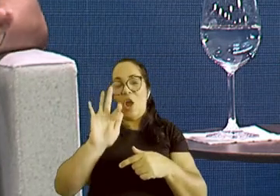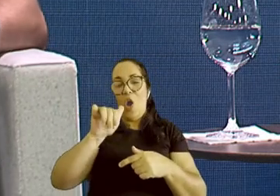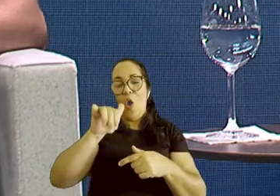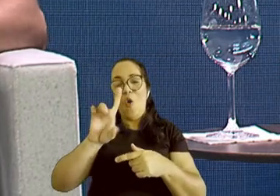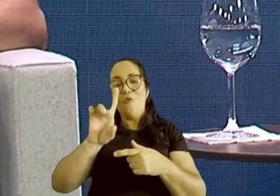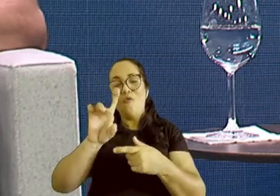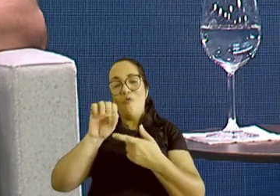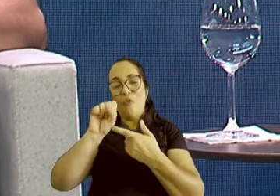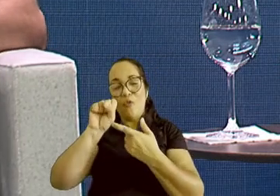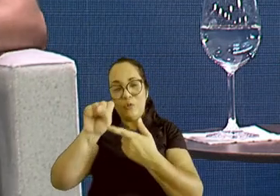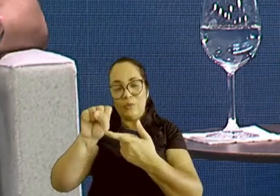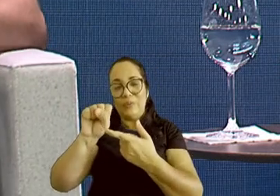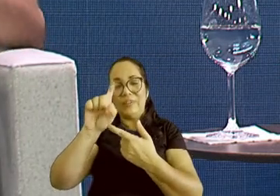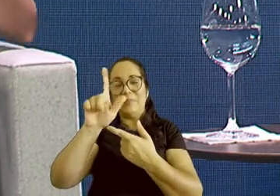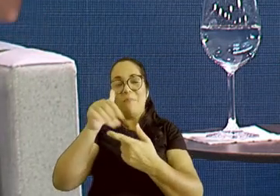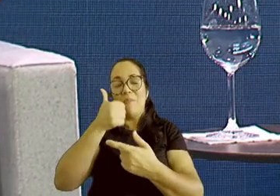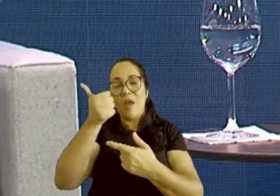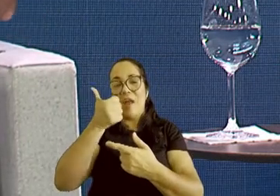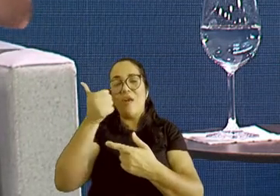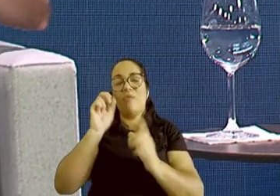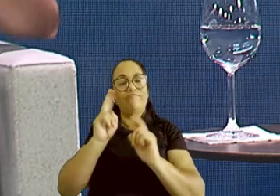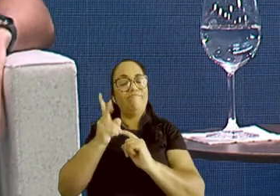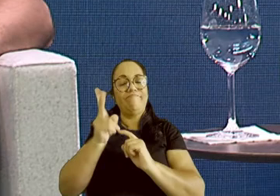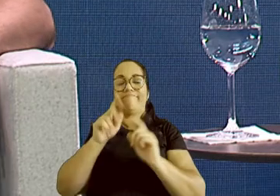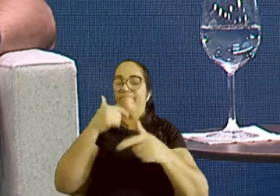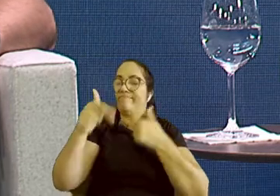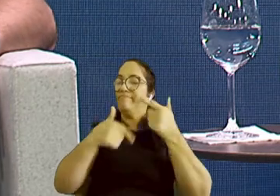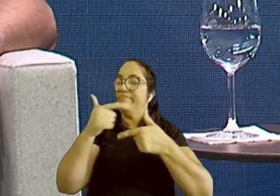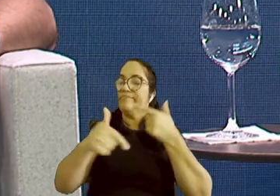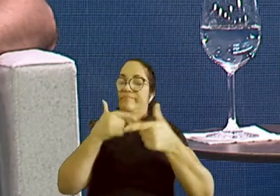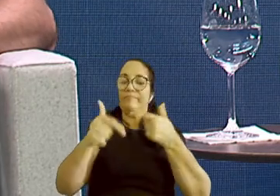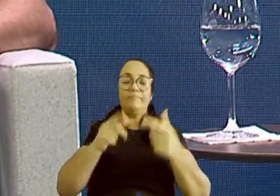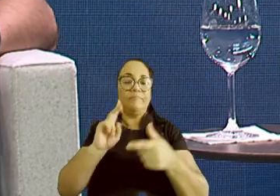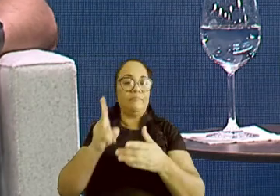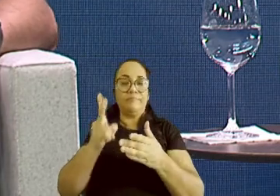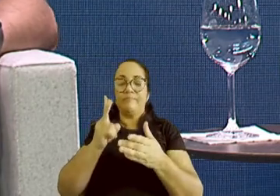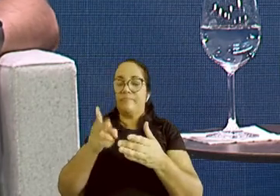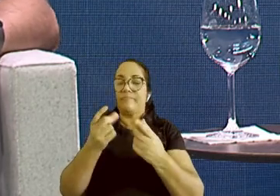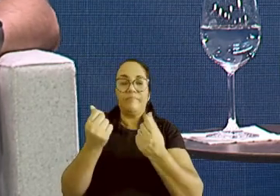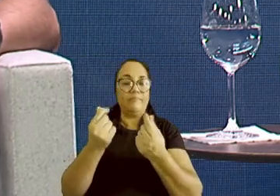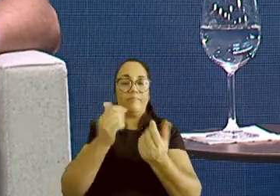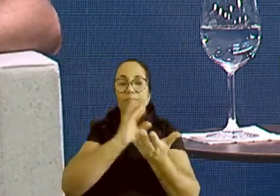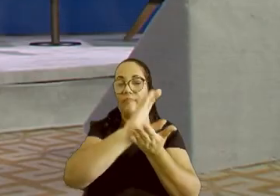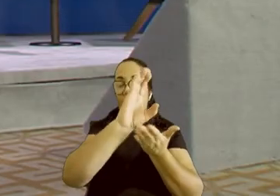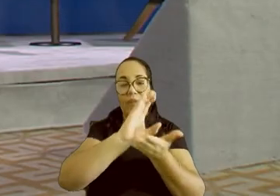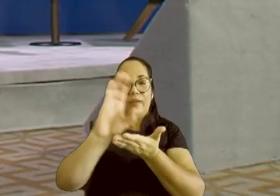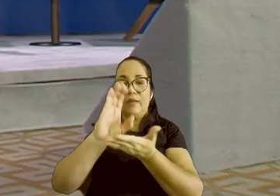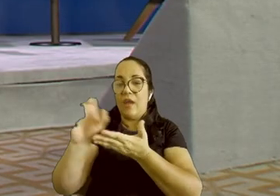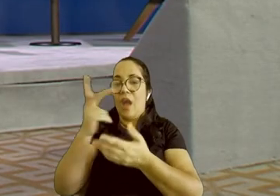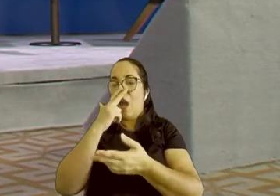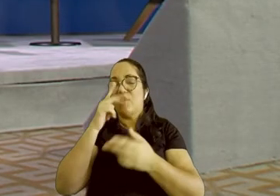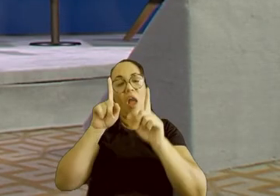de pé tão fazendo a mesma coisa então seguindo em frente né acho que é natural eu acho que a discussão